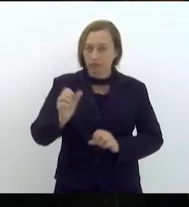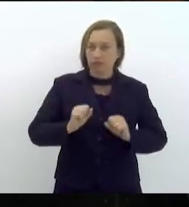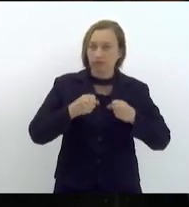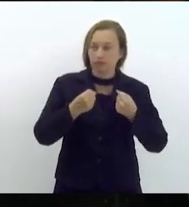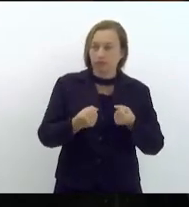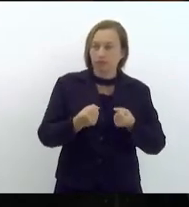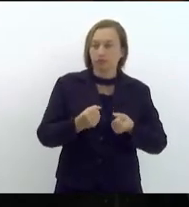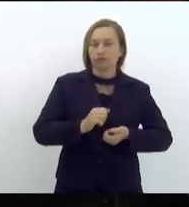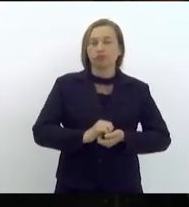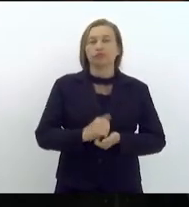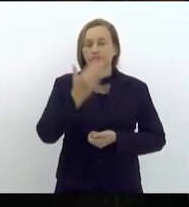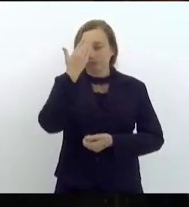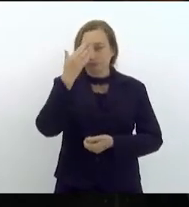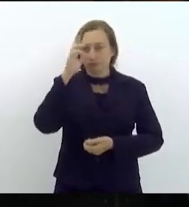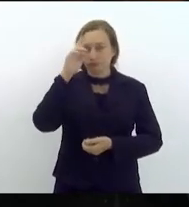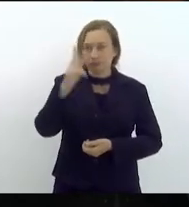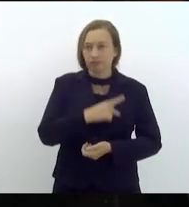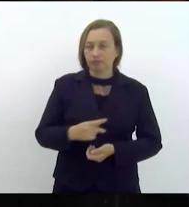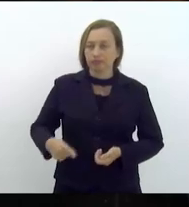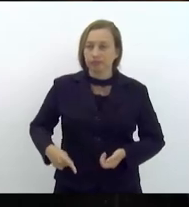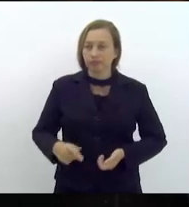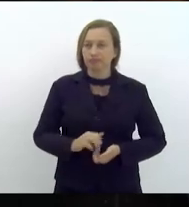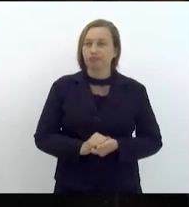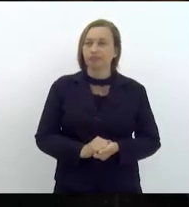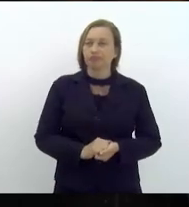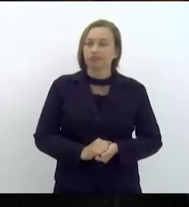Fluminense Muito obrigado senhor